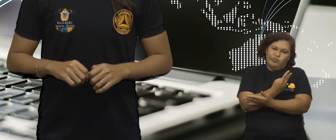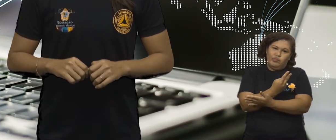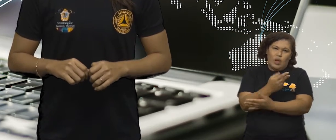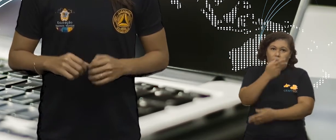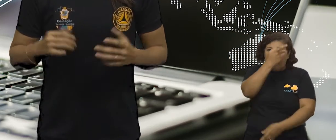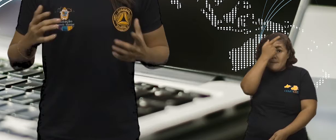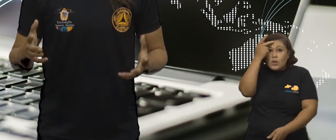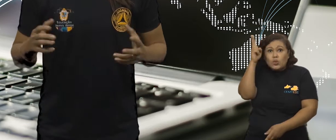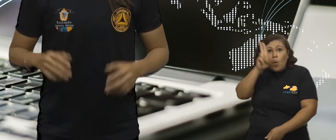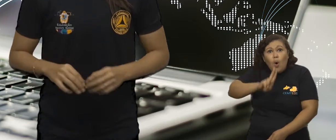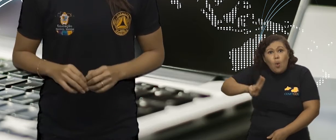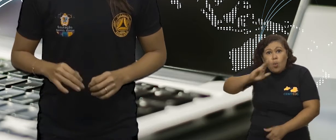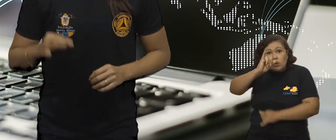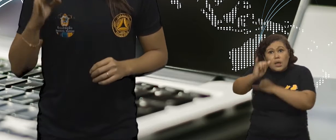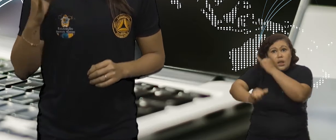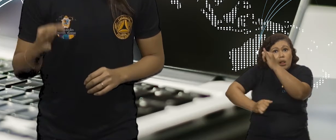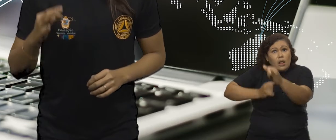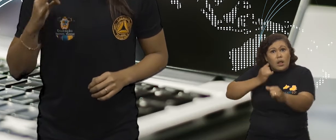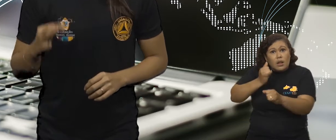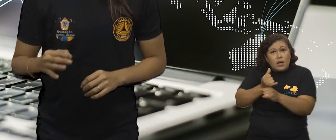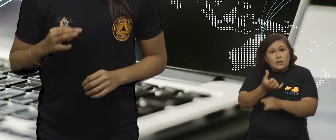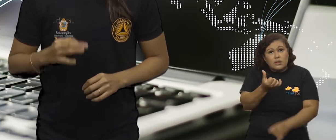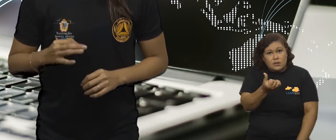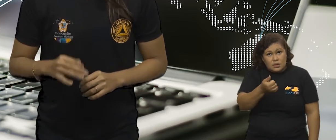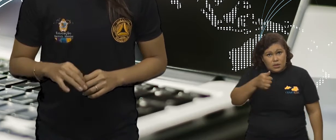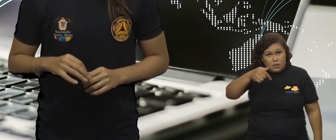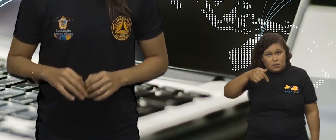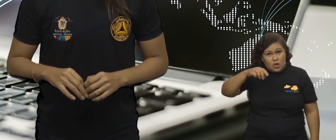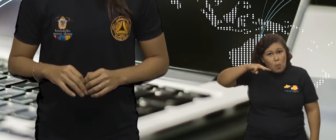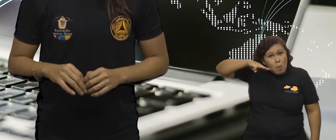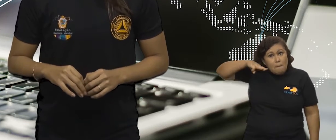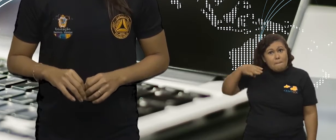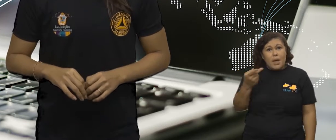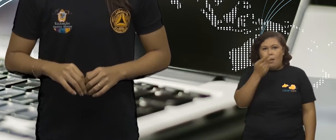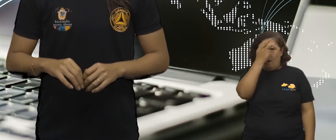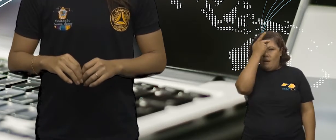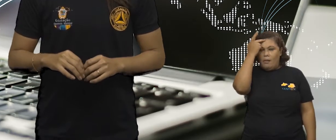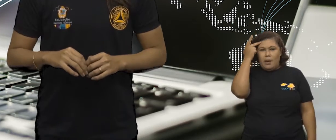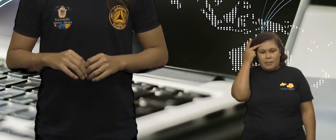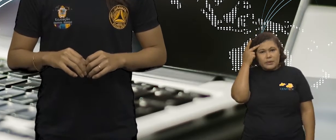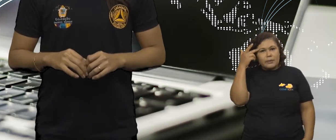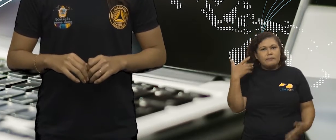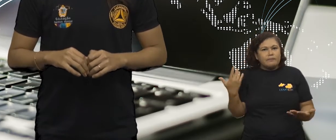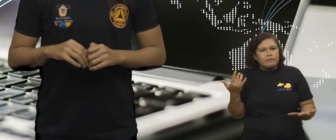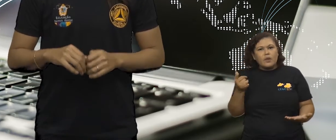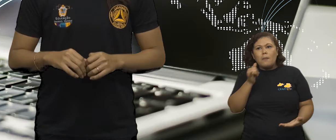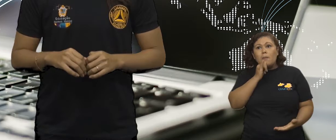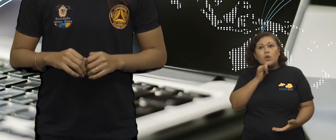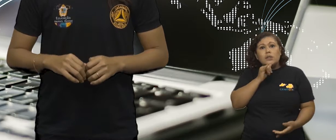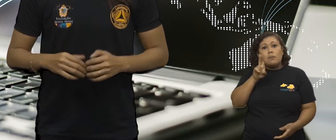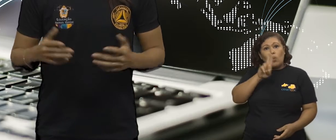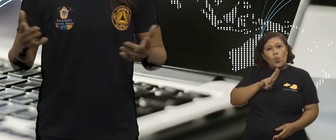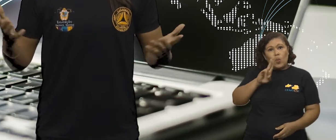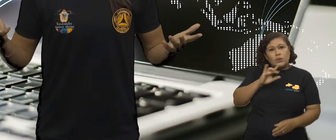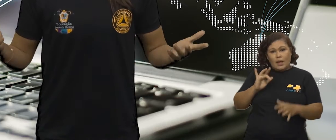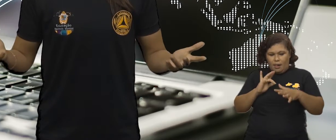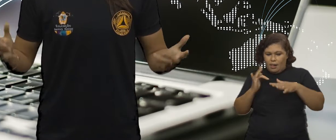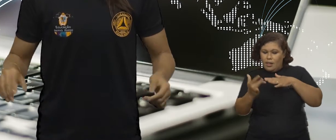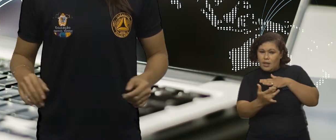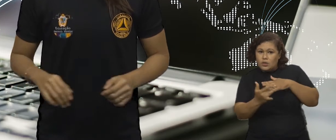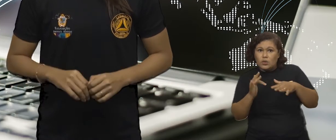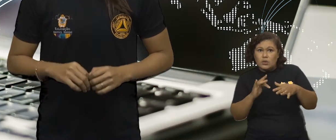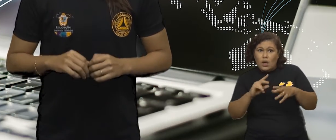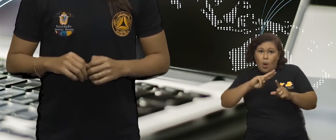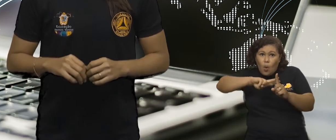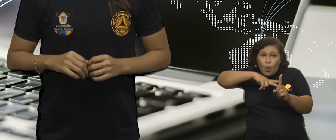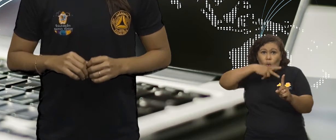da internet chega a mais de 67 milhões de pessoas. Quando se trata de redes sociais, o número é maior